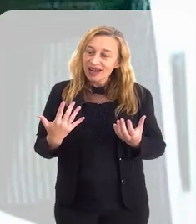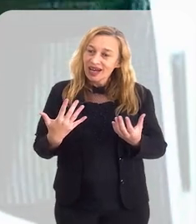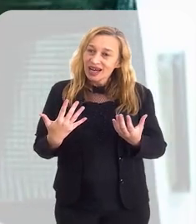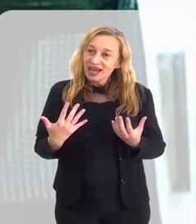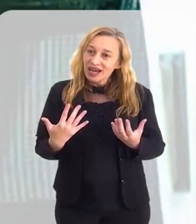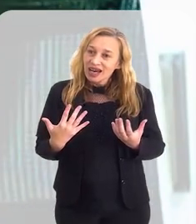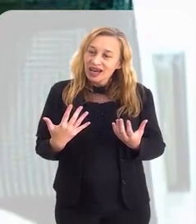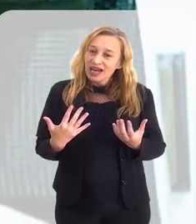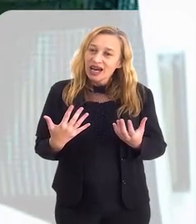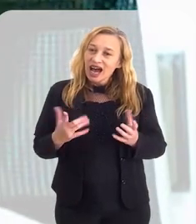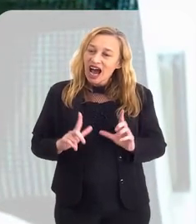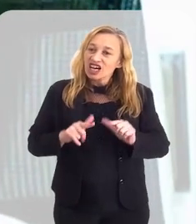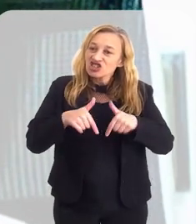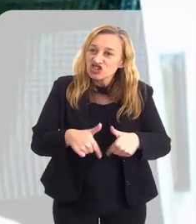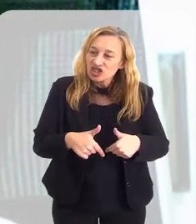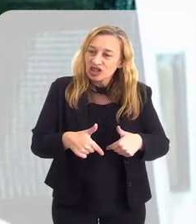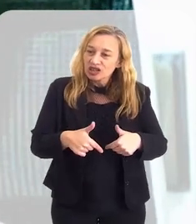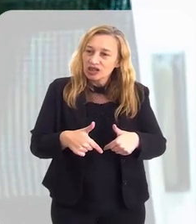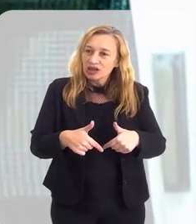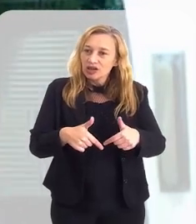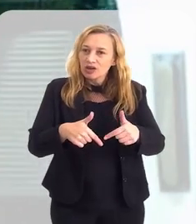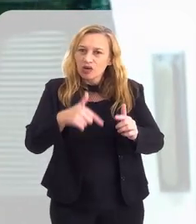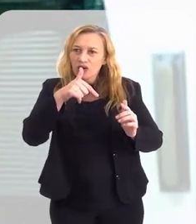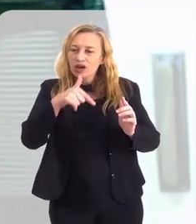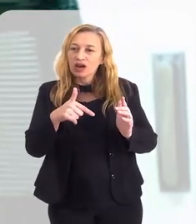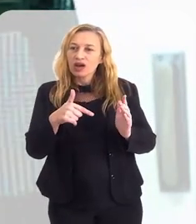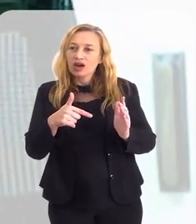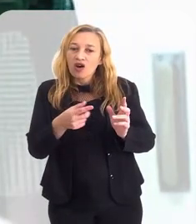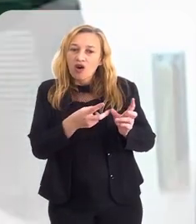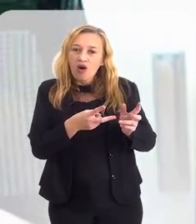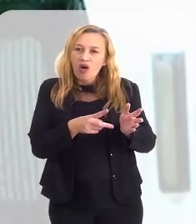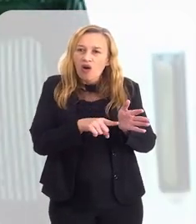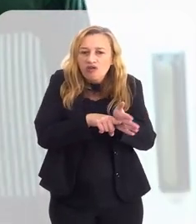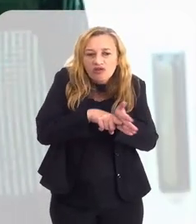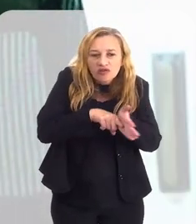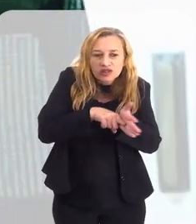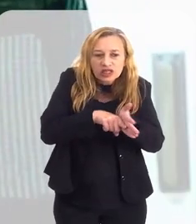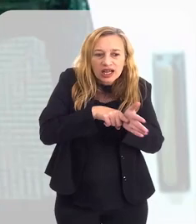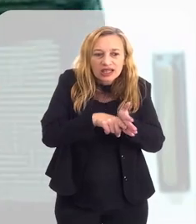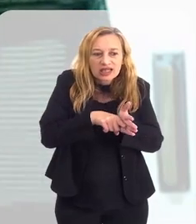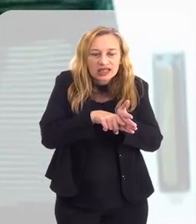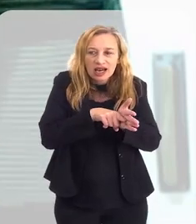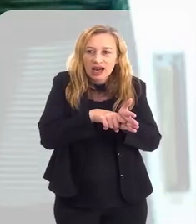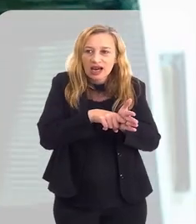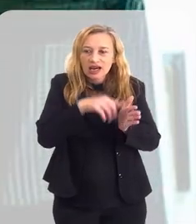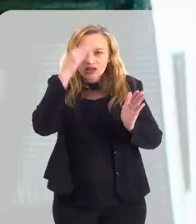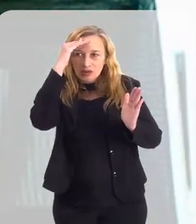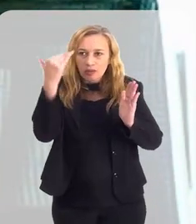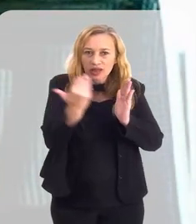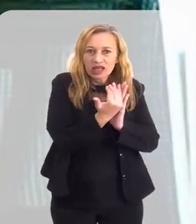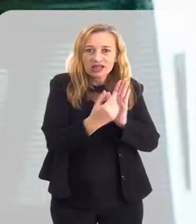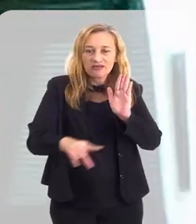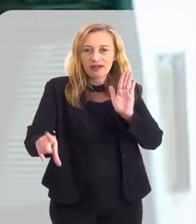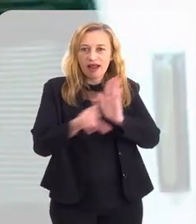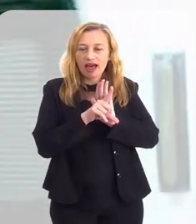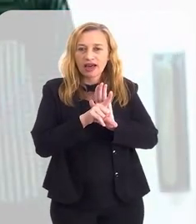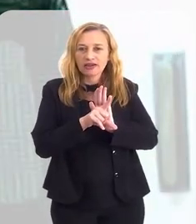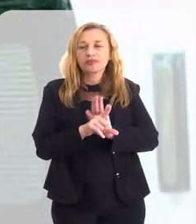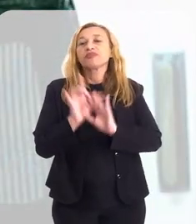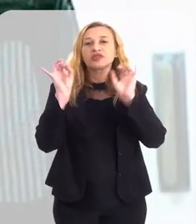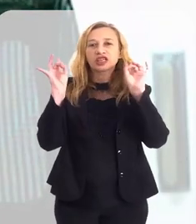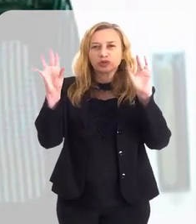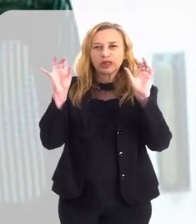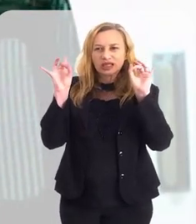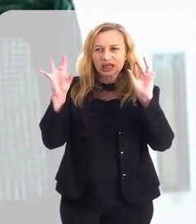lei e fiscalização da implementação da lei. Isso são dois problemas que eu considero assim gravíssimos.